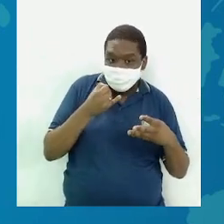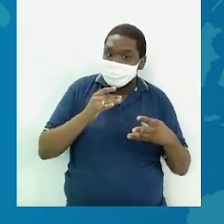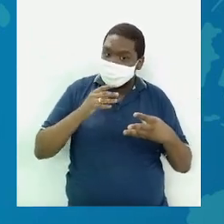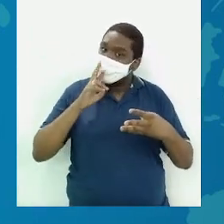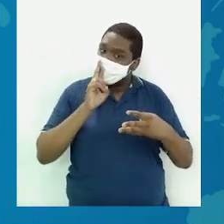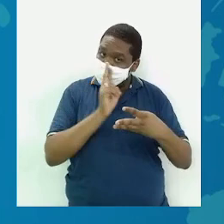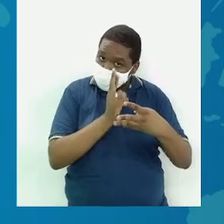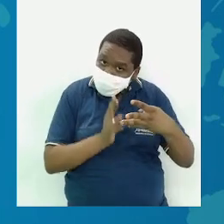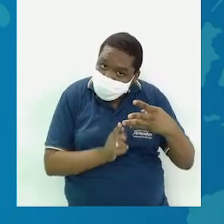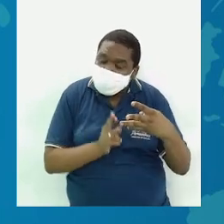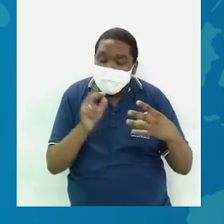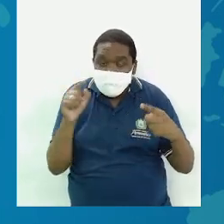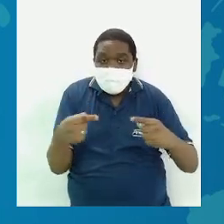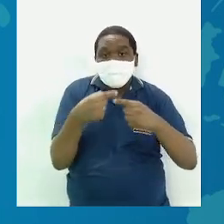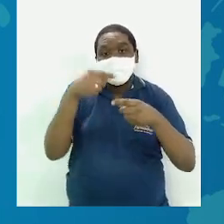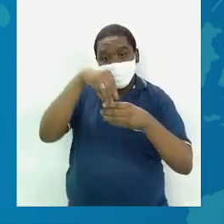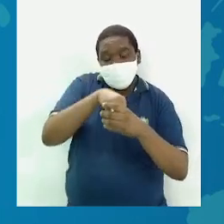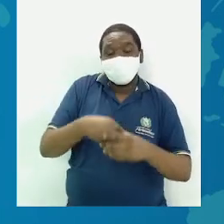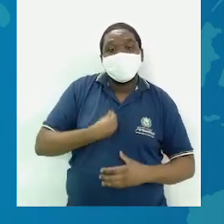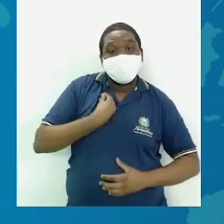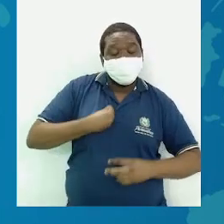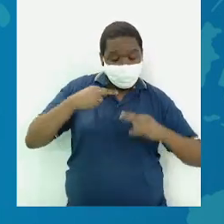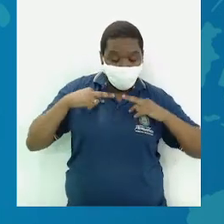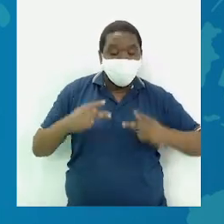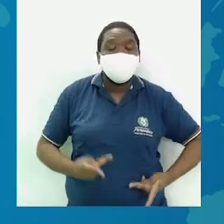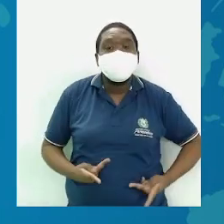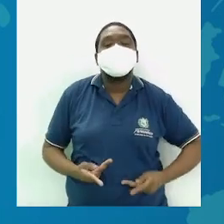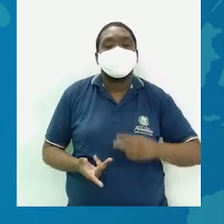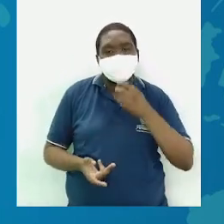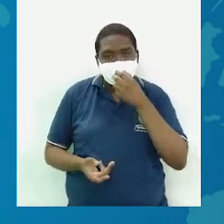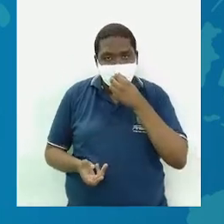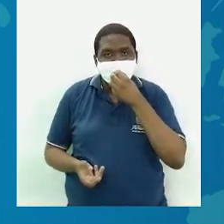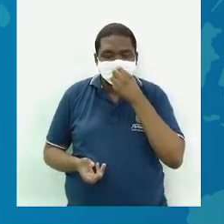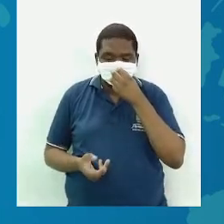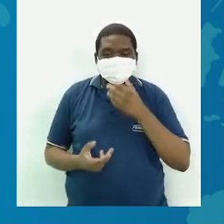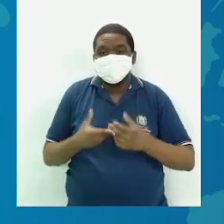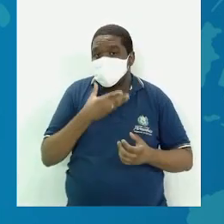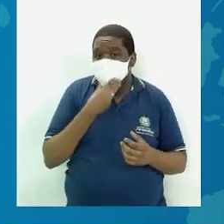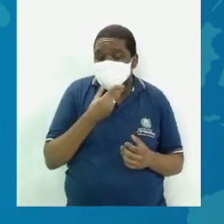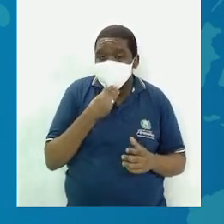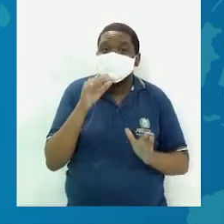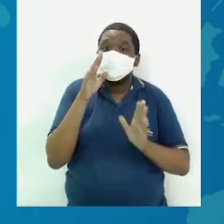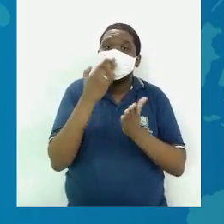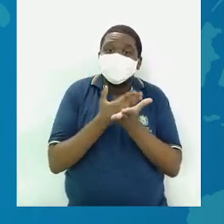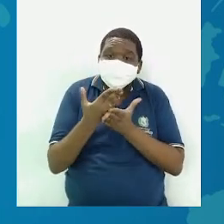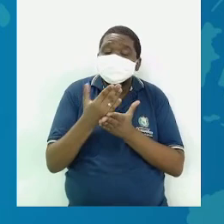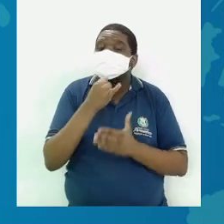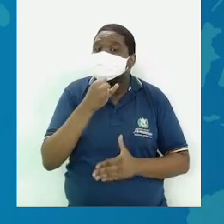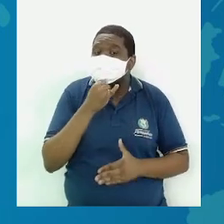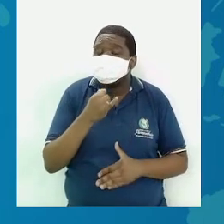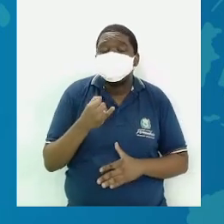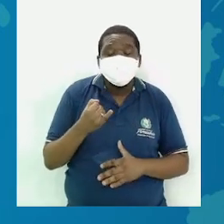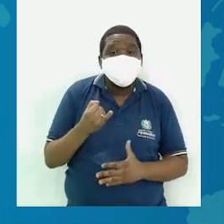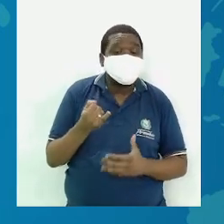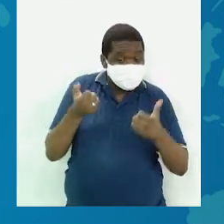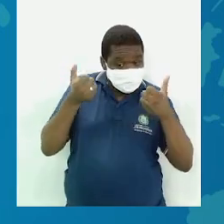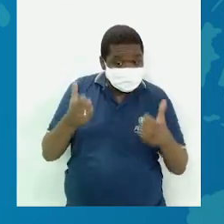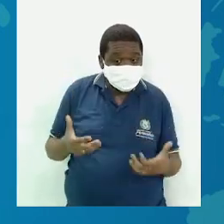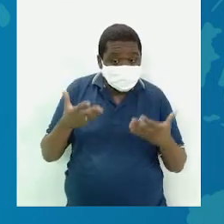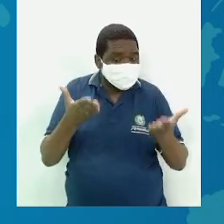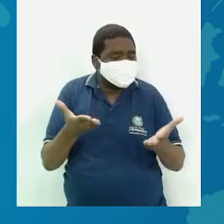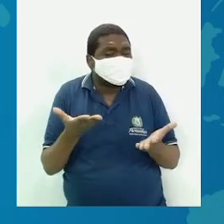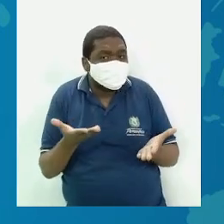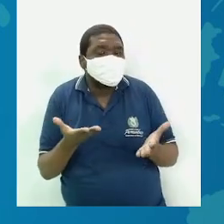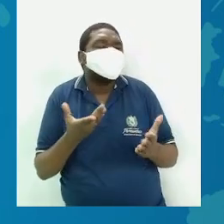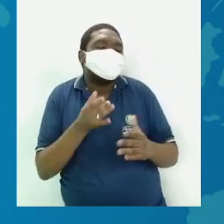E Sócrates, ele começa a responder essa primeira pergunta: quem sou eu? E essa pergunta parte